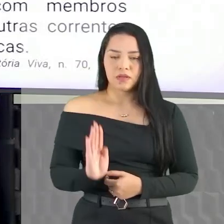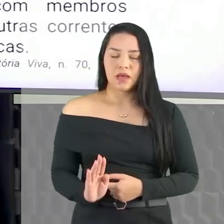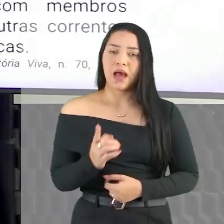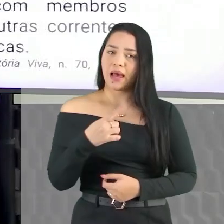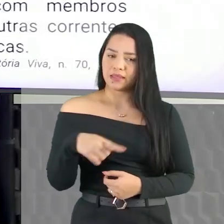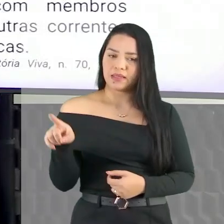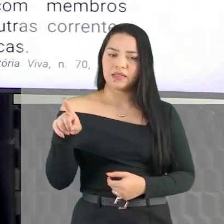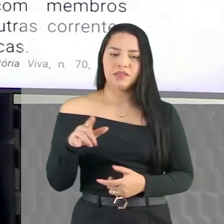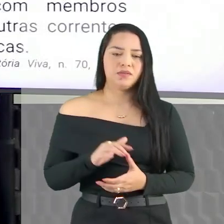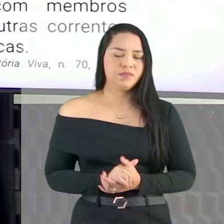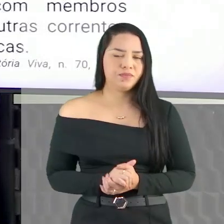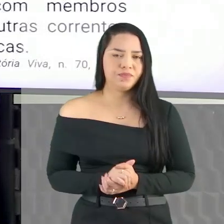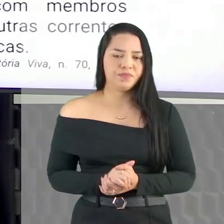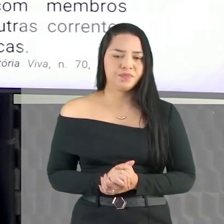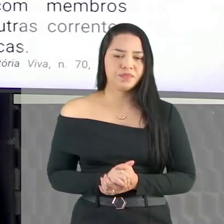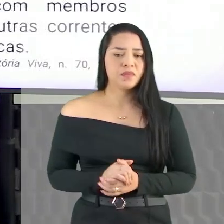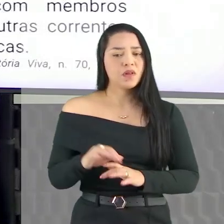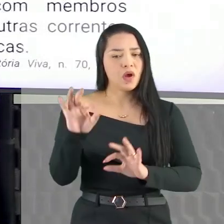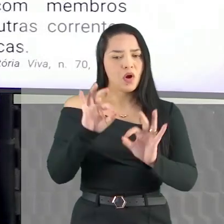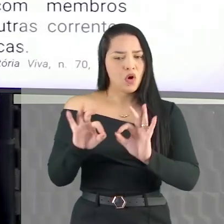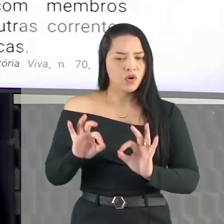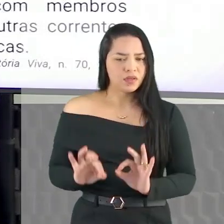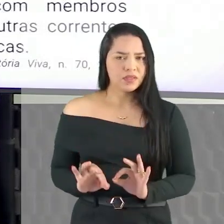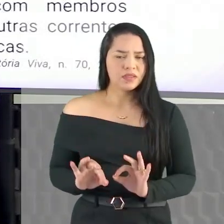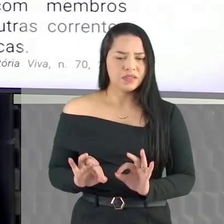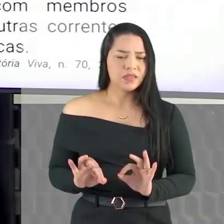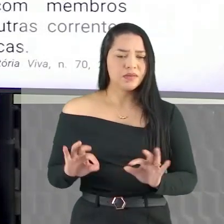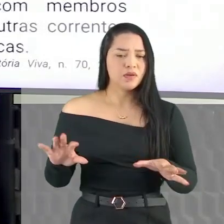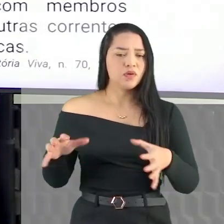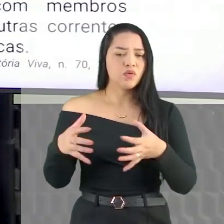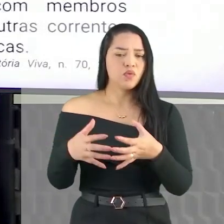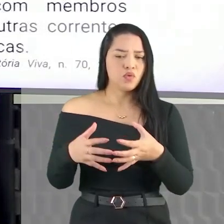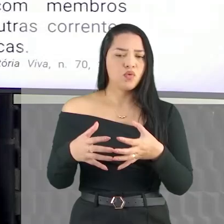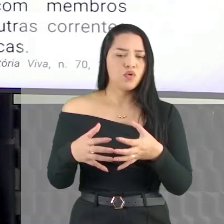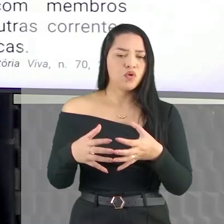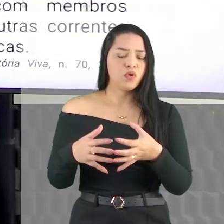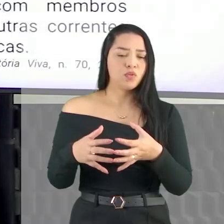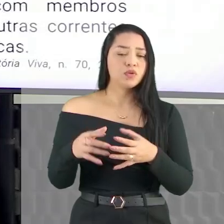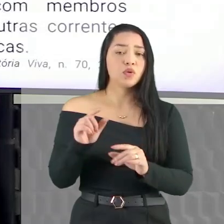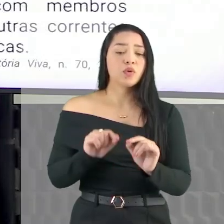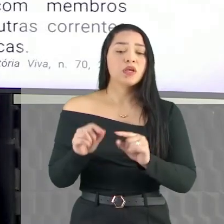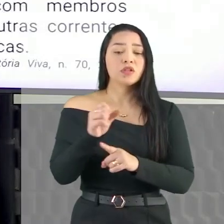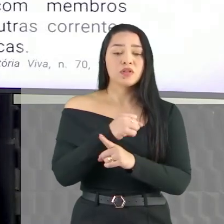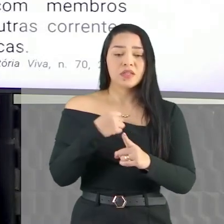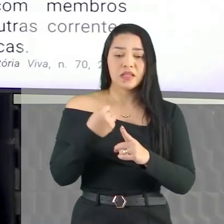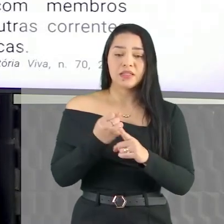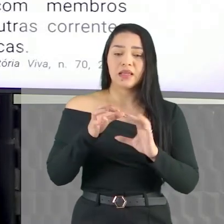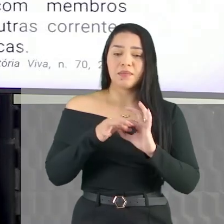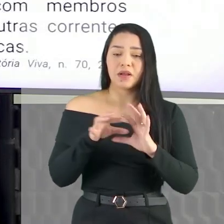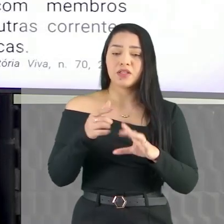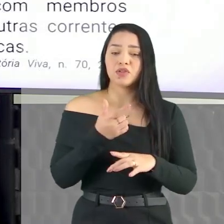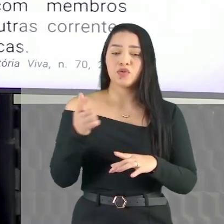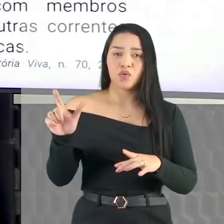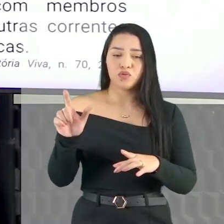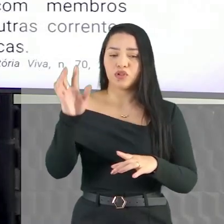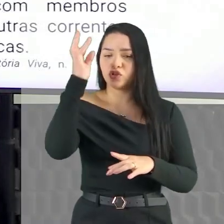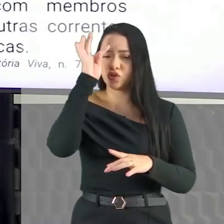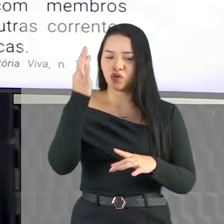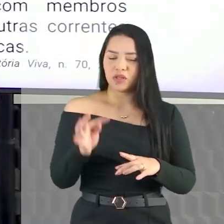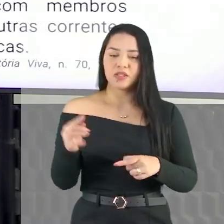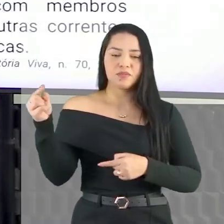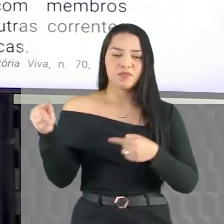essas unidades. Apesar de coordenadas pelos comunistas, as brigadas contaram com membros socialistas, liberais e de outras